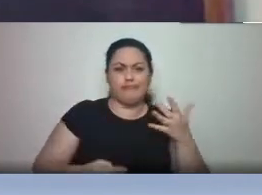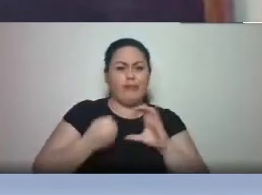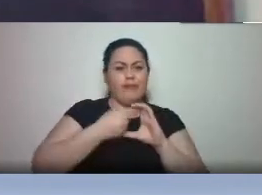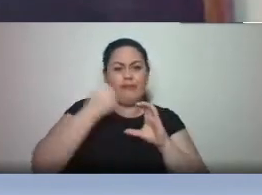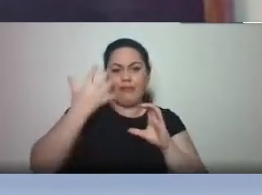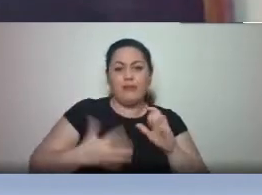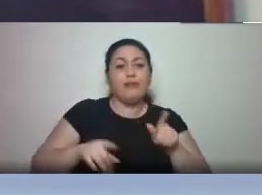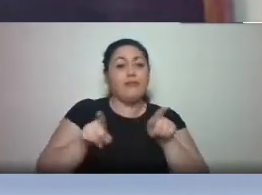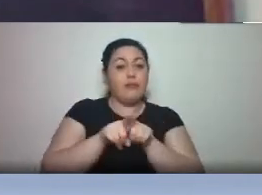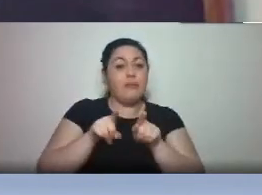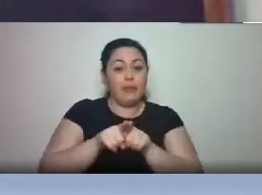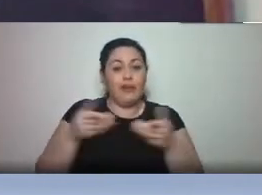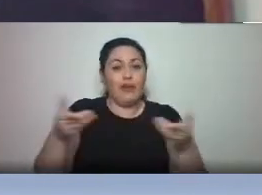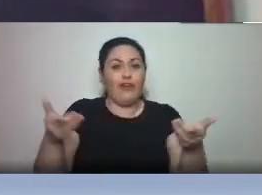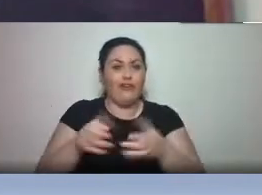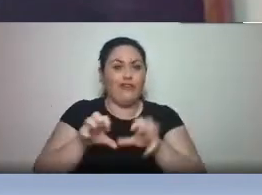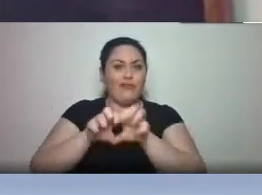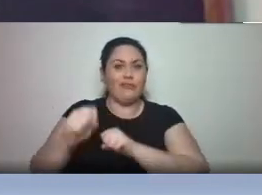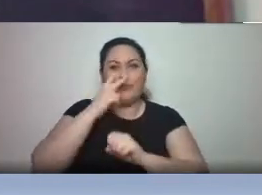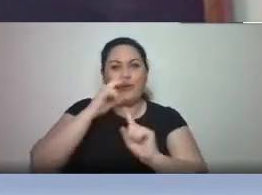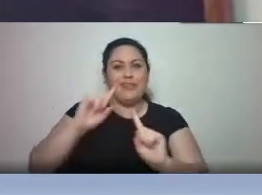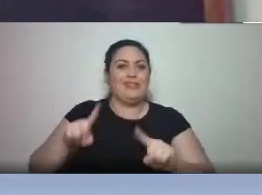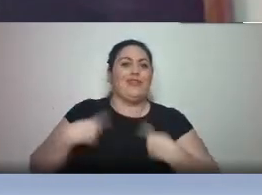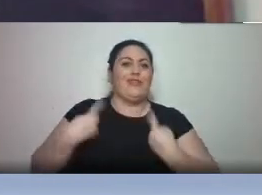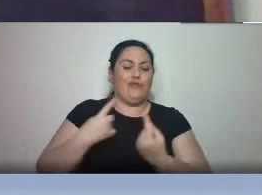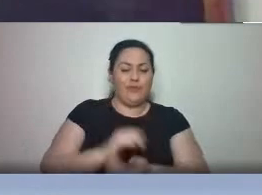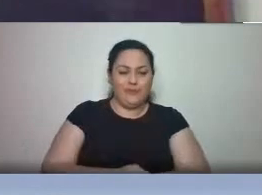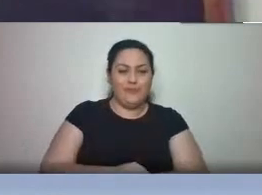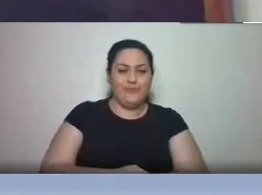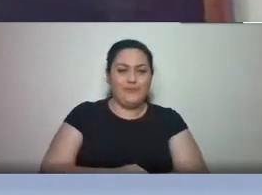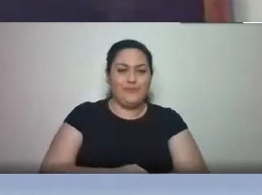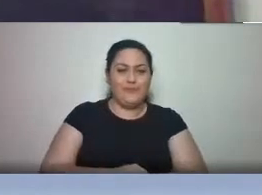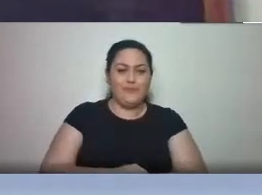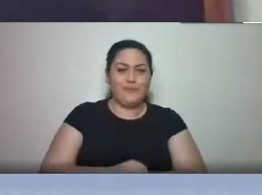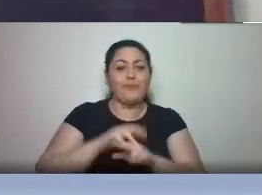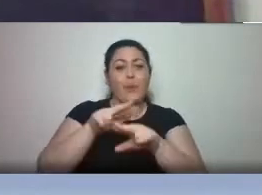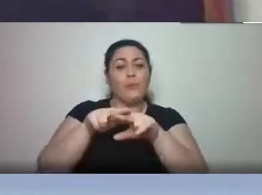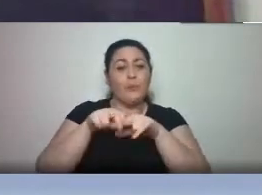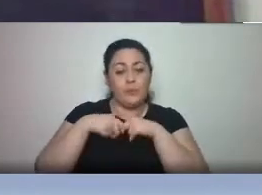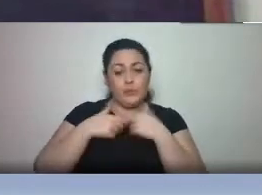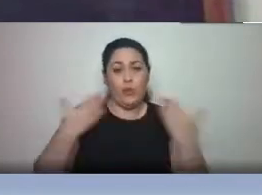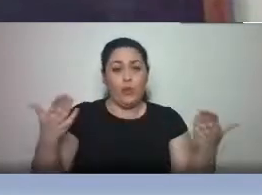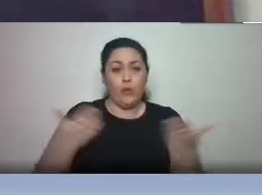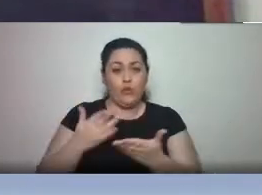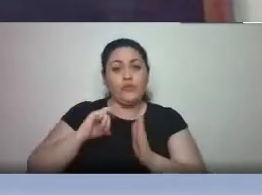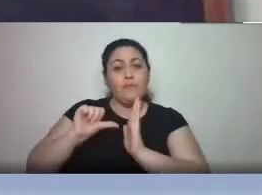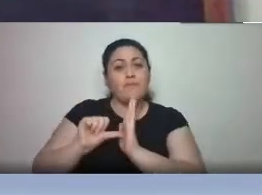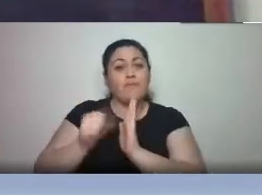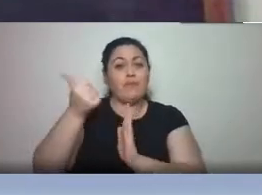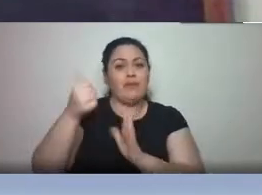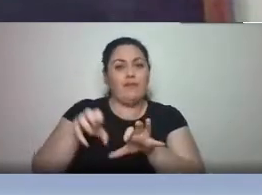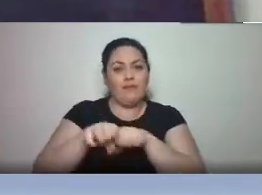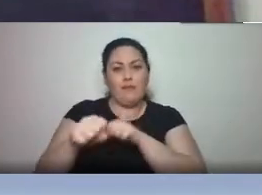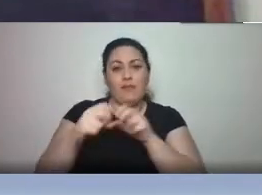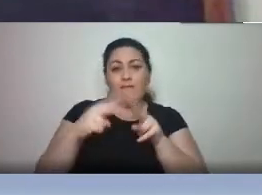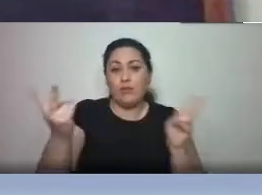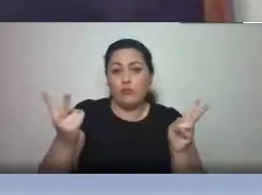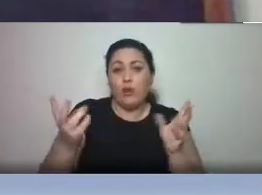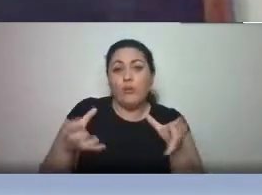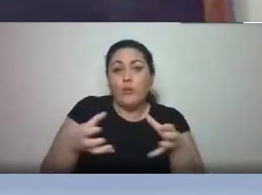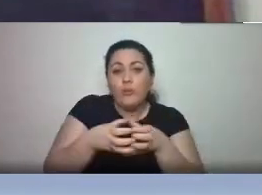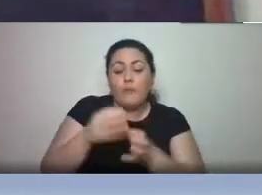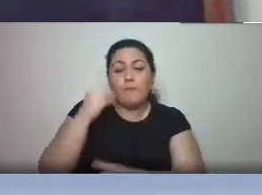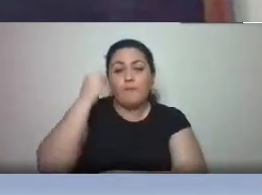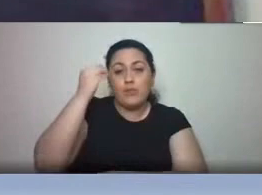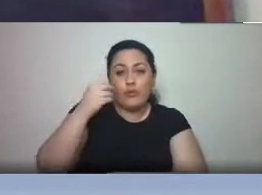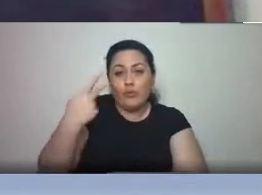cerimônia. Assim, temos hoje a primeira formatura virtual de uma turma em psicologia nesta universidade.